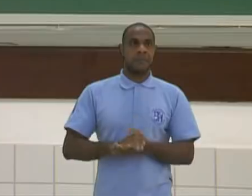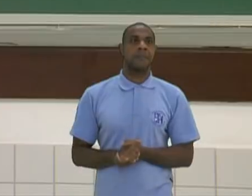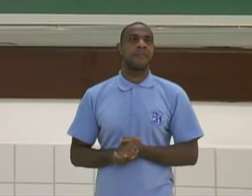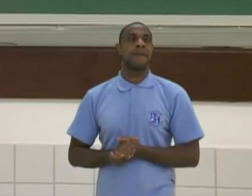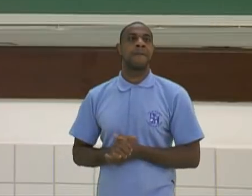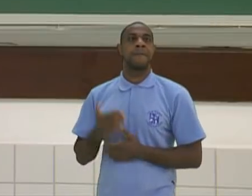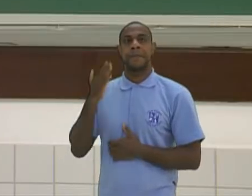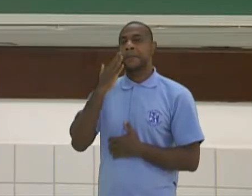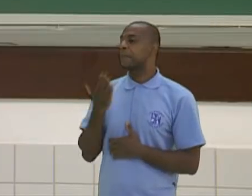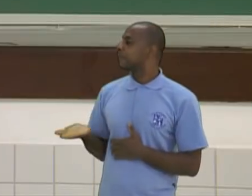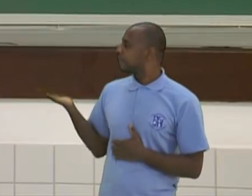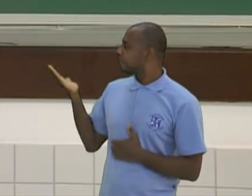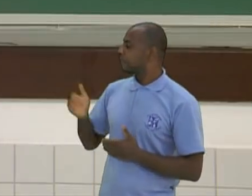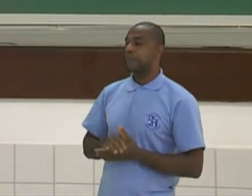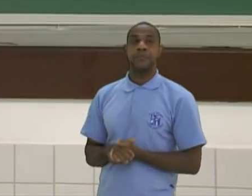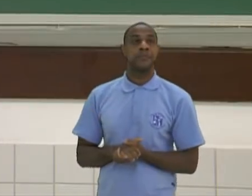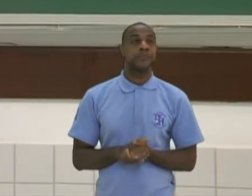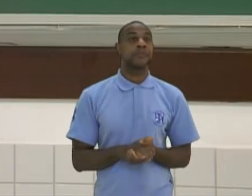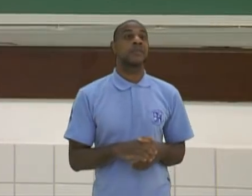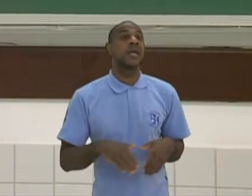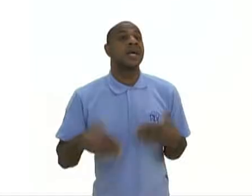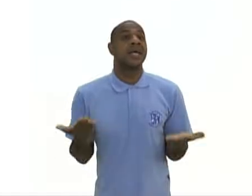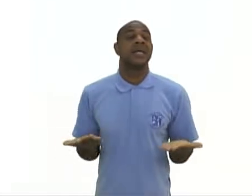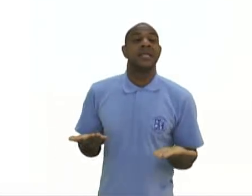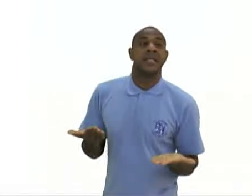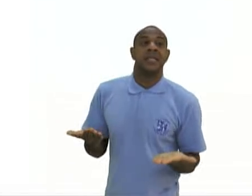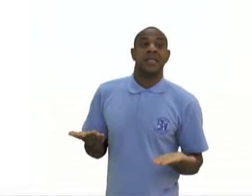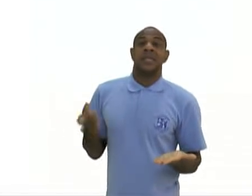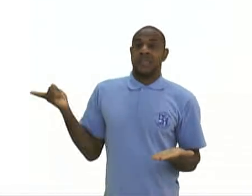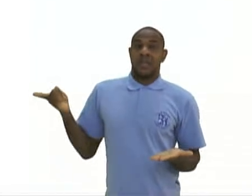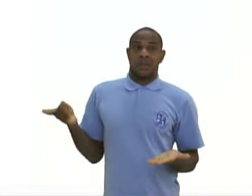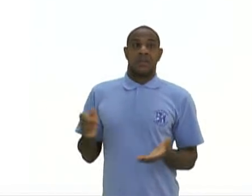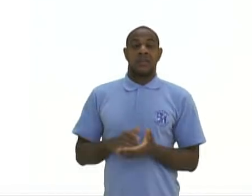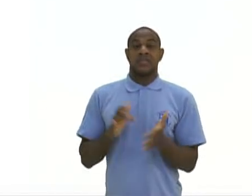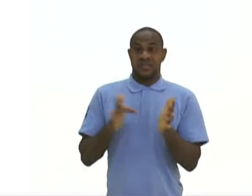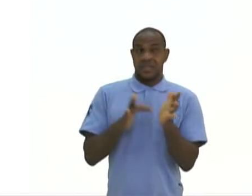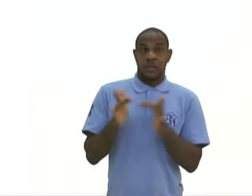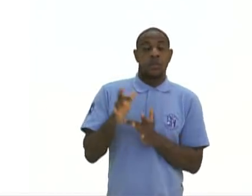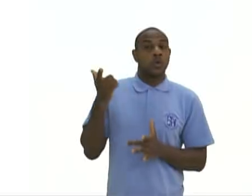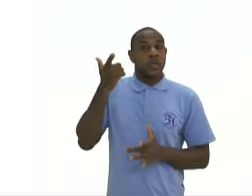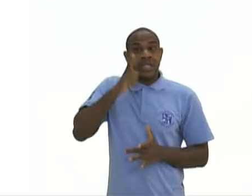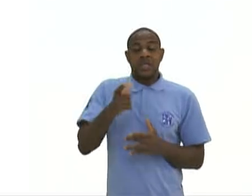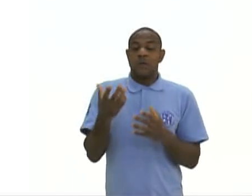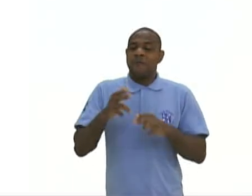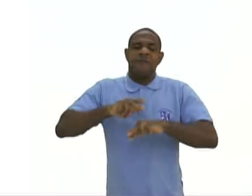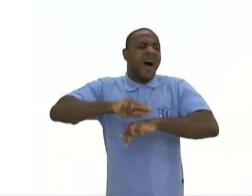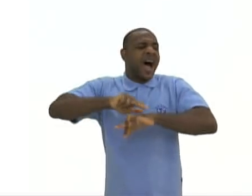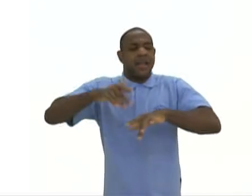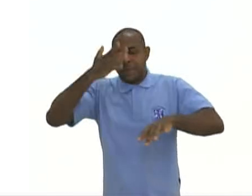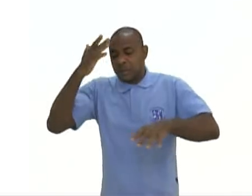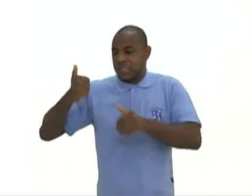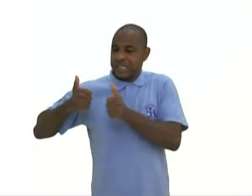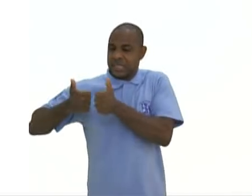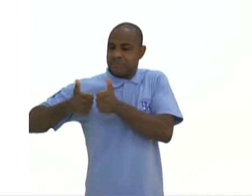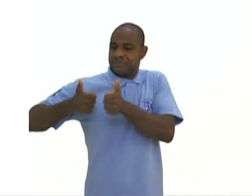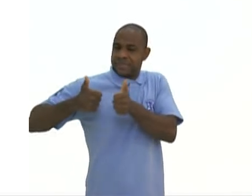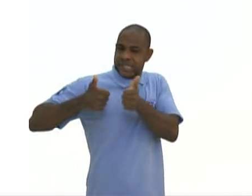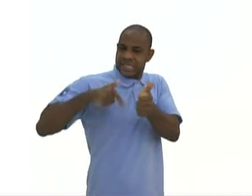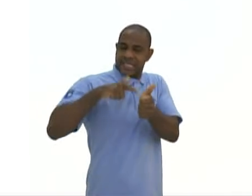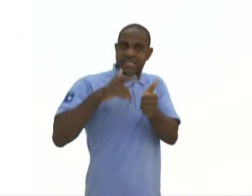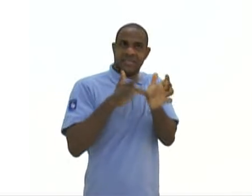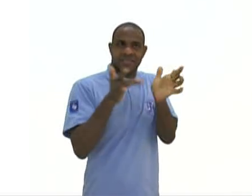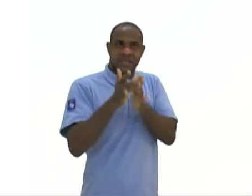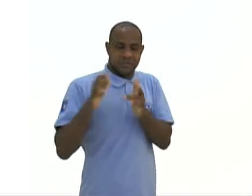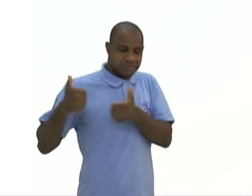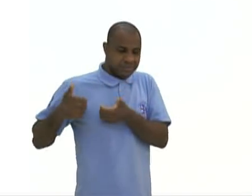Belém. Bom, com isso, conseguiu um grande número de seguidores, quando ele falava, né, que ele era o Messias, quando ele falava que